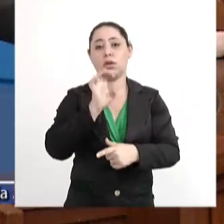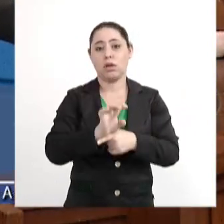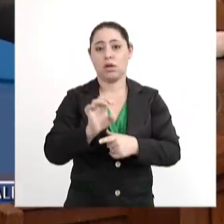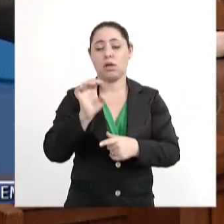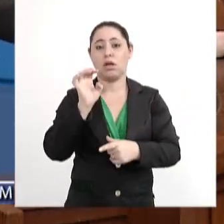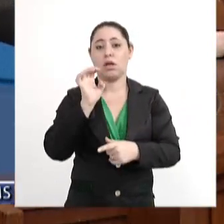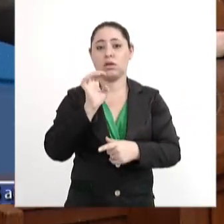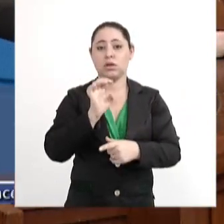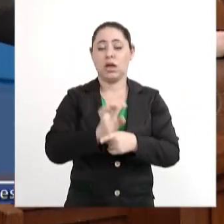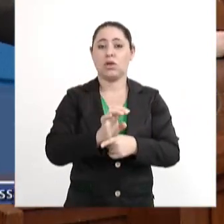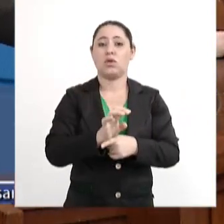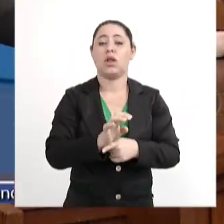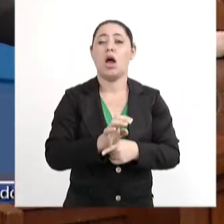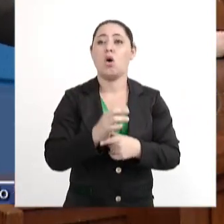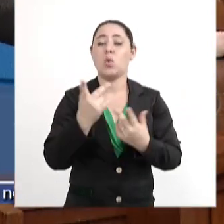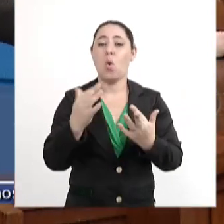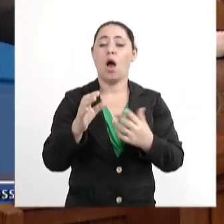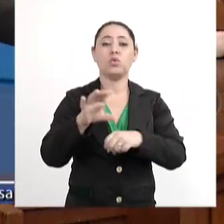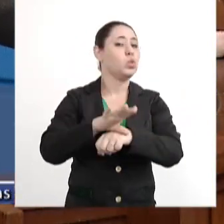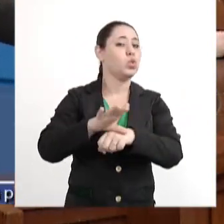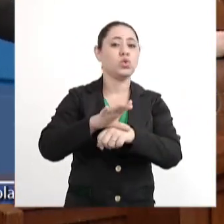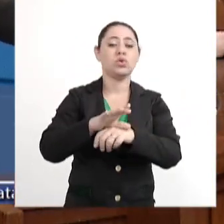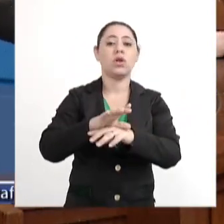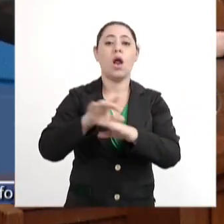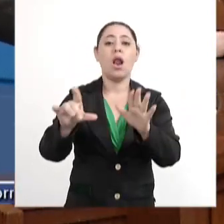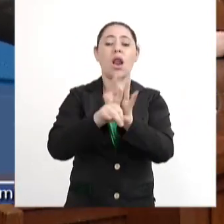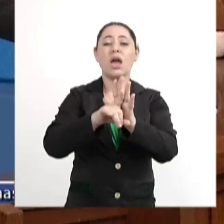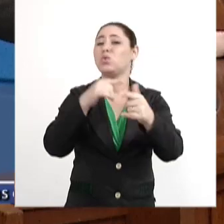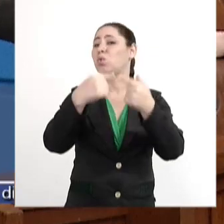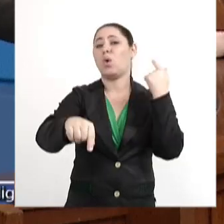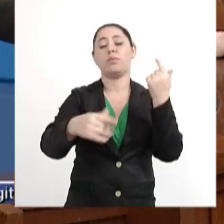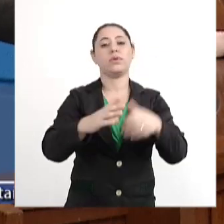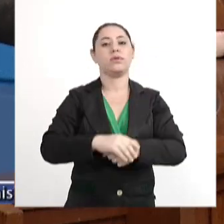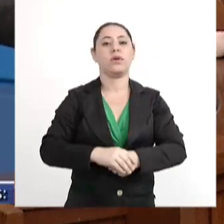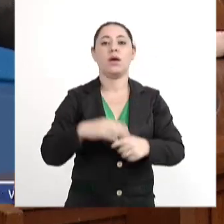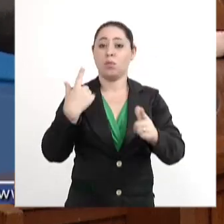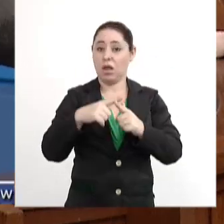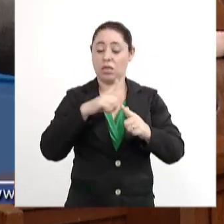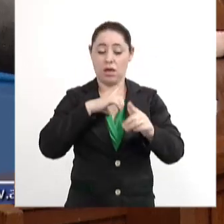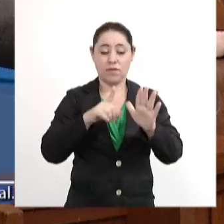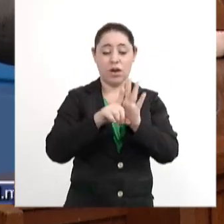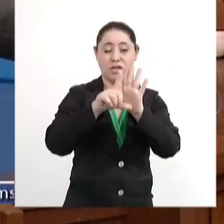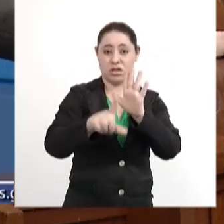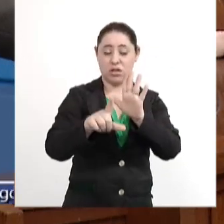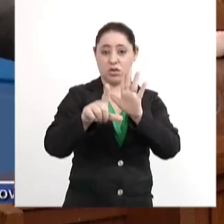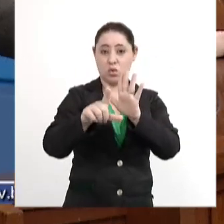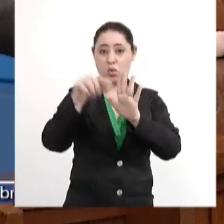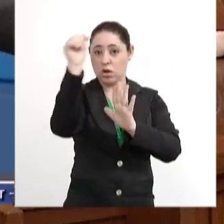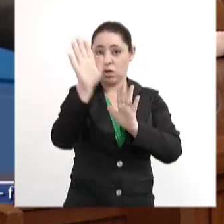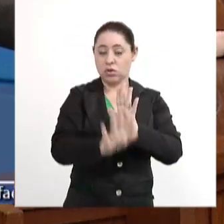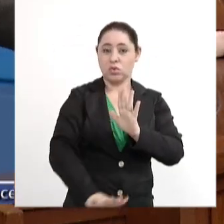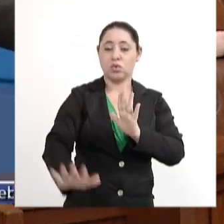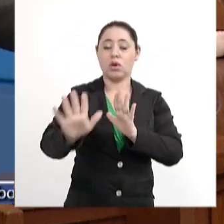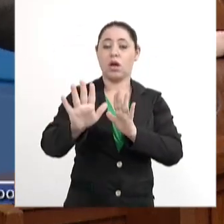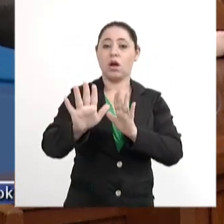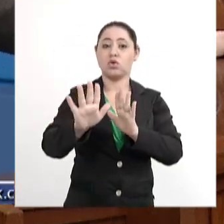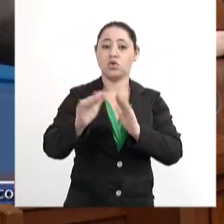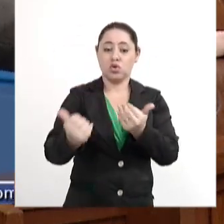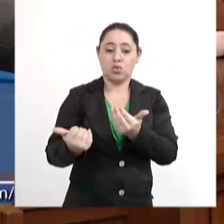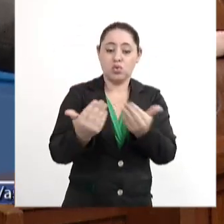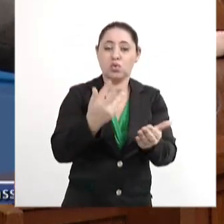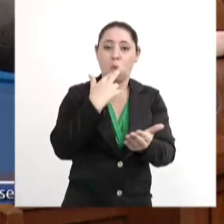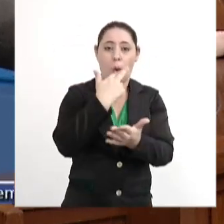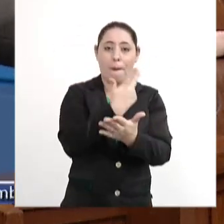estaria padecendo de vício de inconstitucionalidade, porquanto quis o legislador nacional que, nesse aspecto de doação de